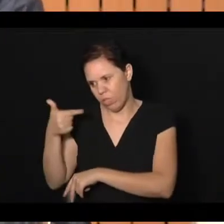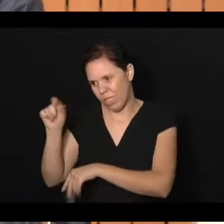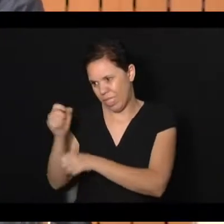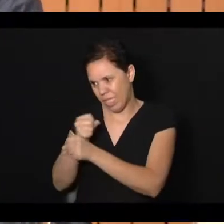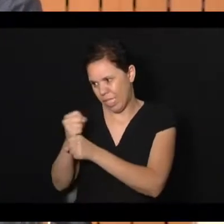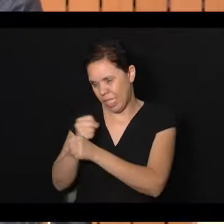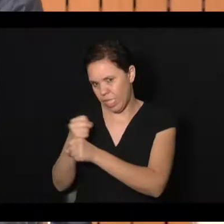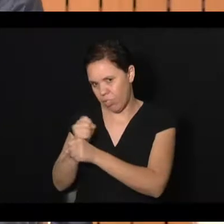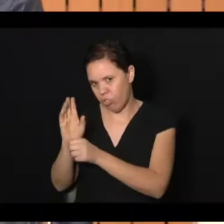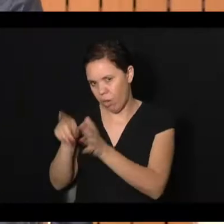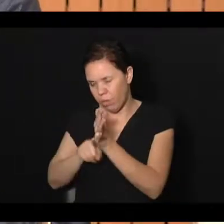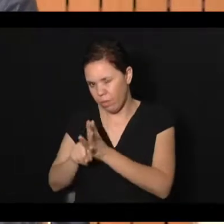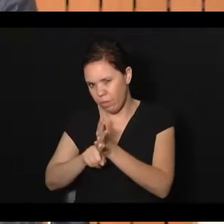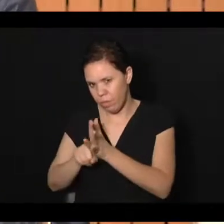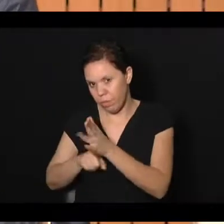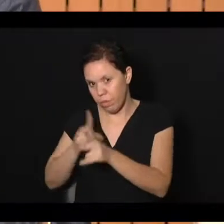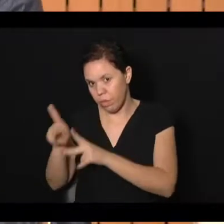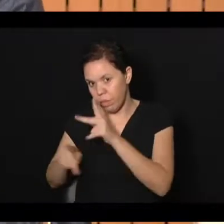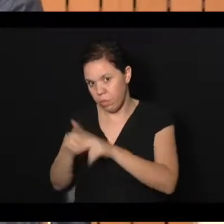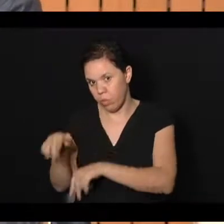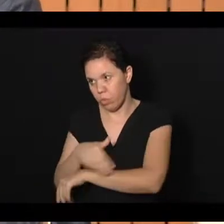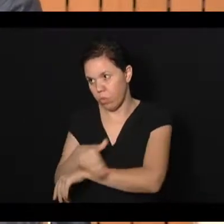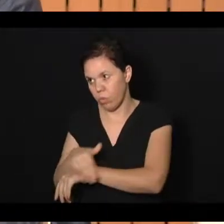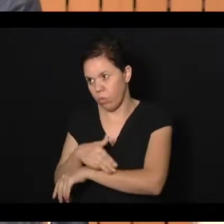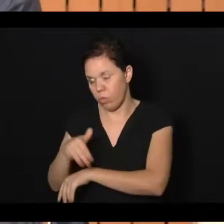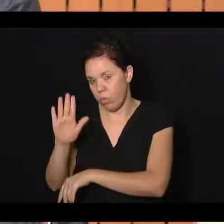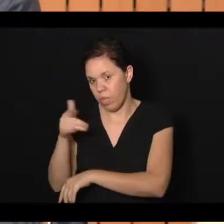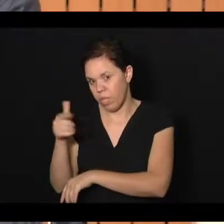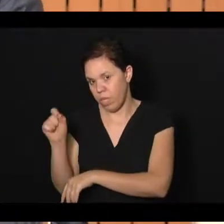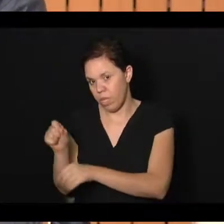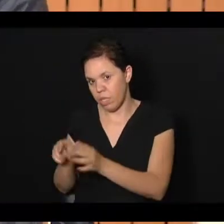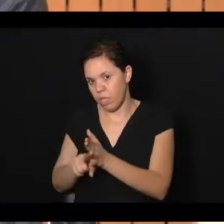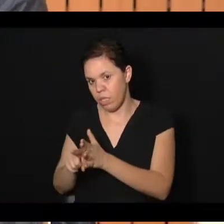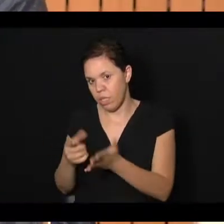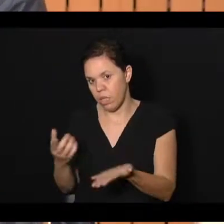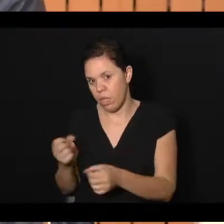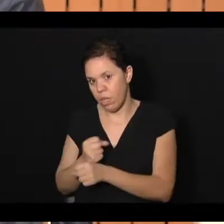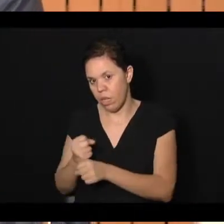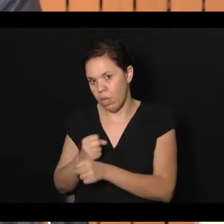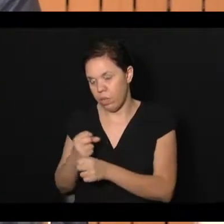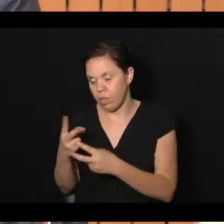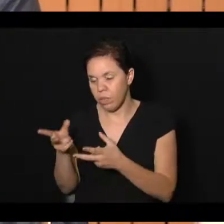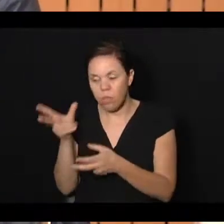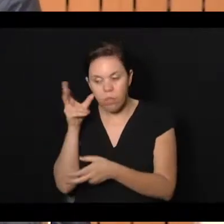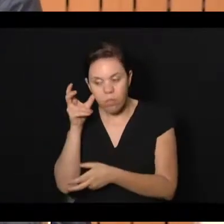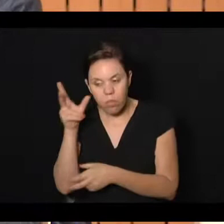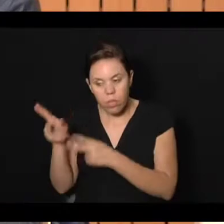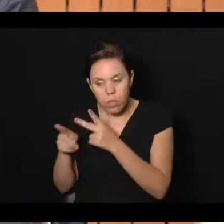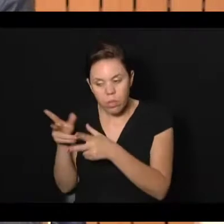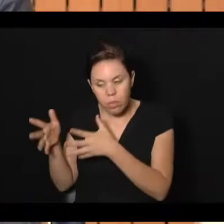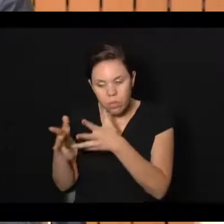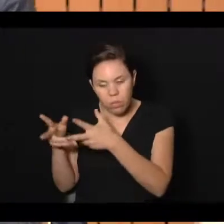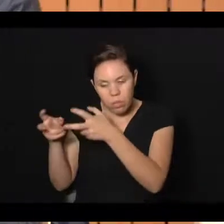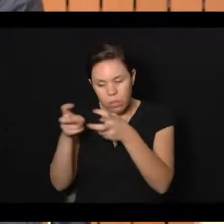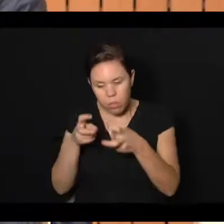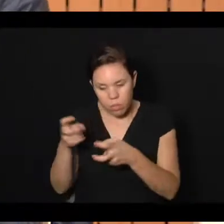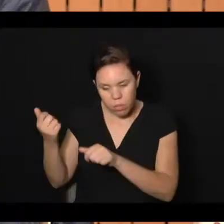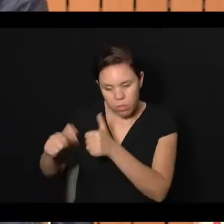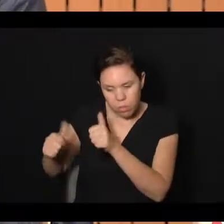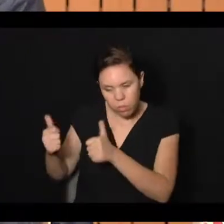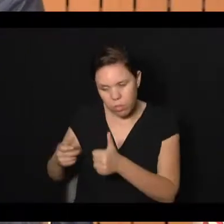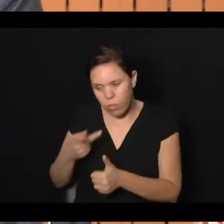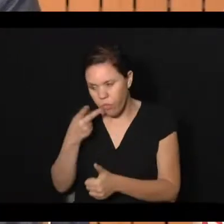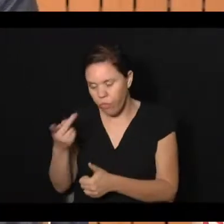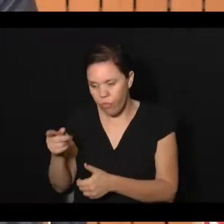de pesquisas para a população de rua tem mais de 10 anos também quando você também escuta as pessoas assim e analisa um pouco essa fala